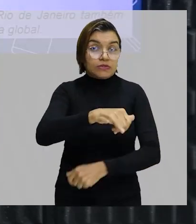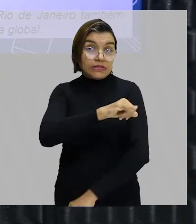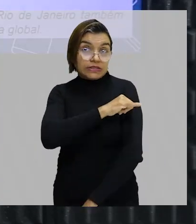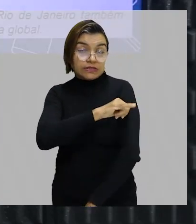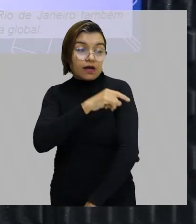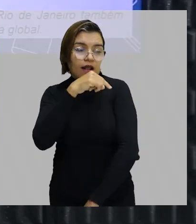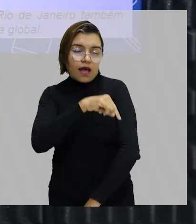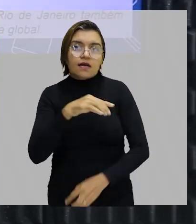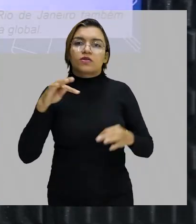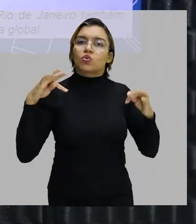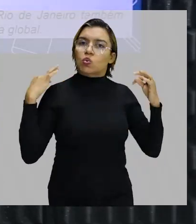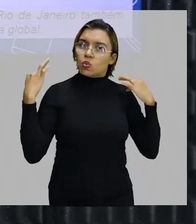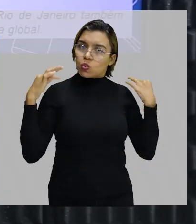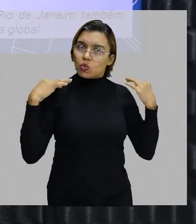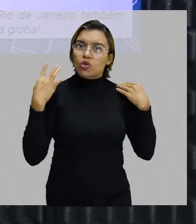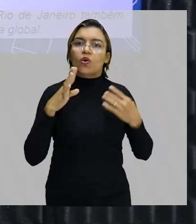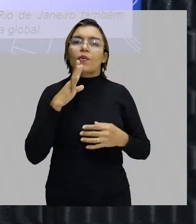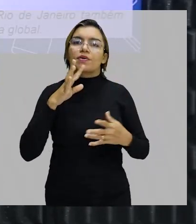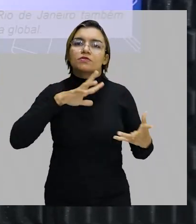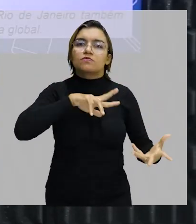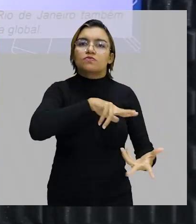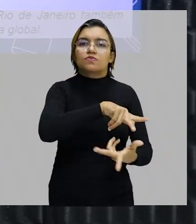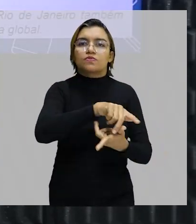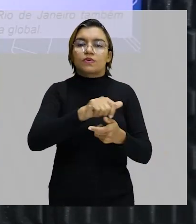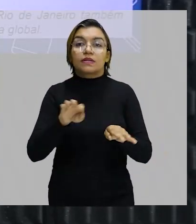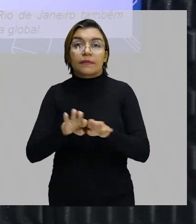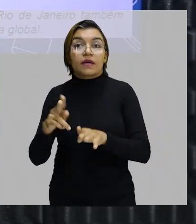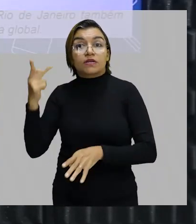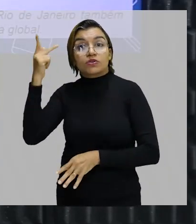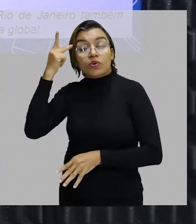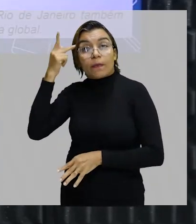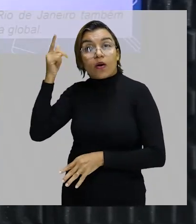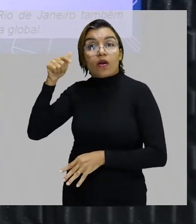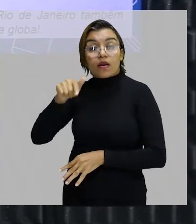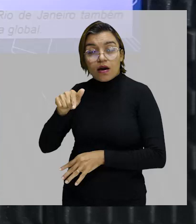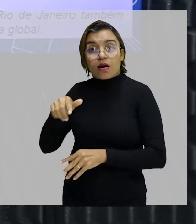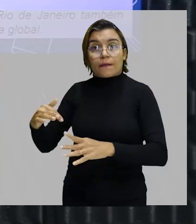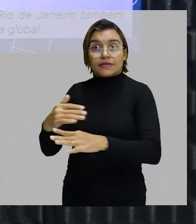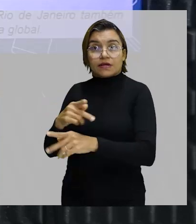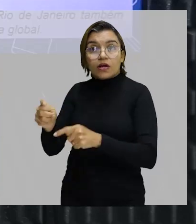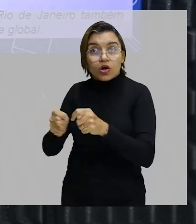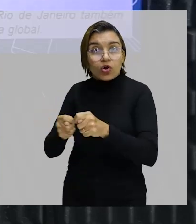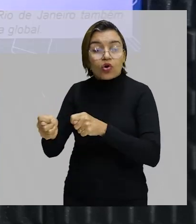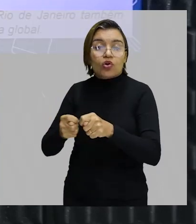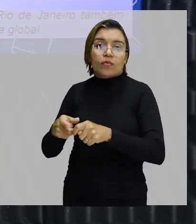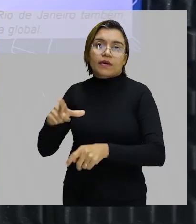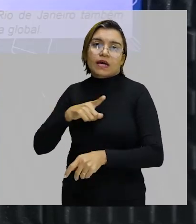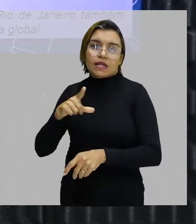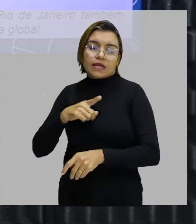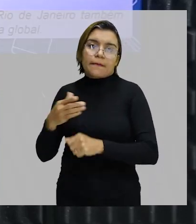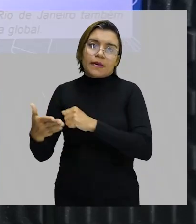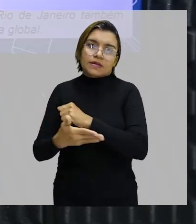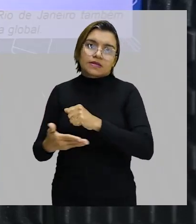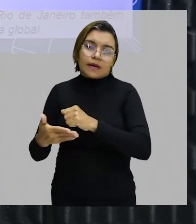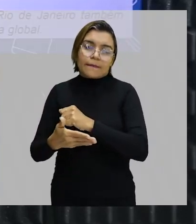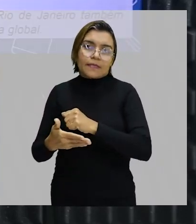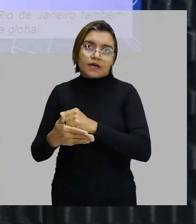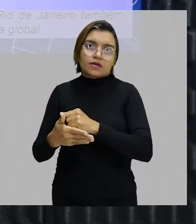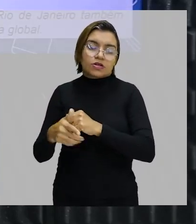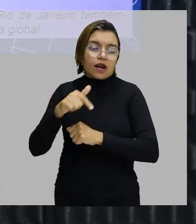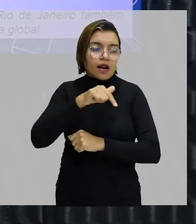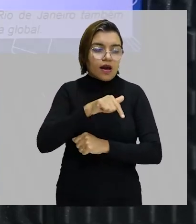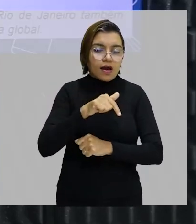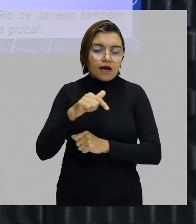cidade turística, né, conhecida mundialmente, e São Paulo, uma cidade econômica, cosmopolita, né, que tem basicamente o mundo todo